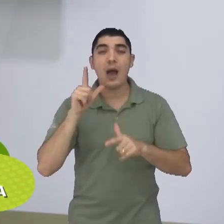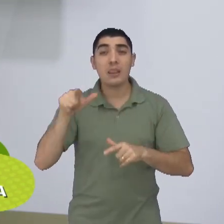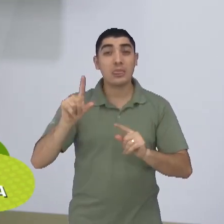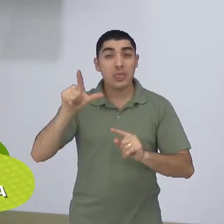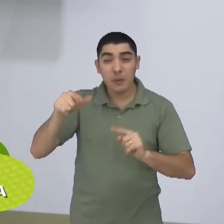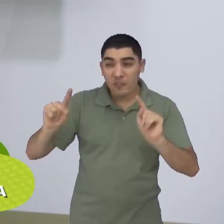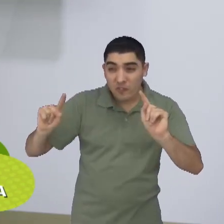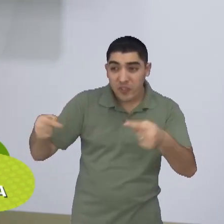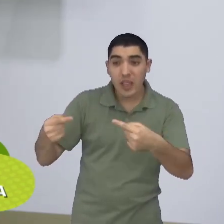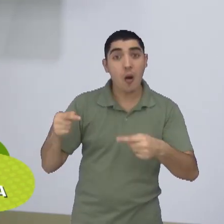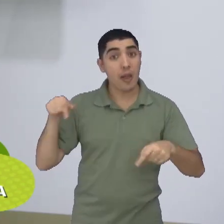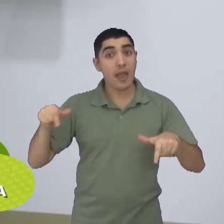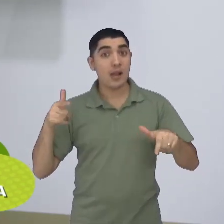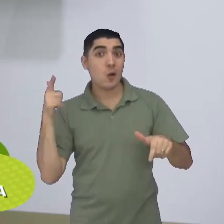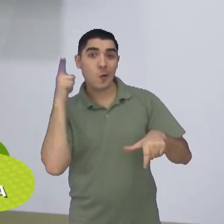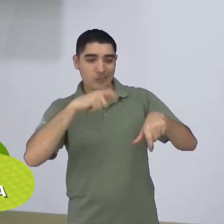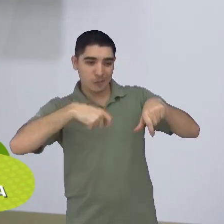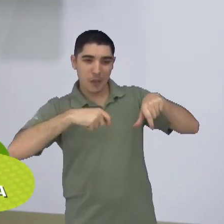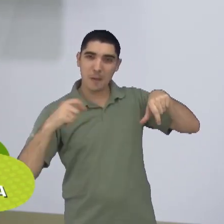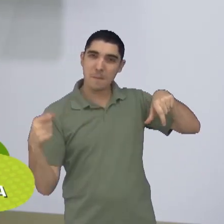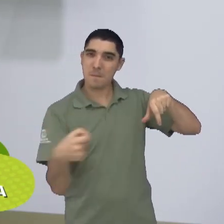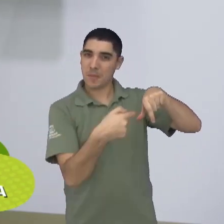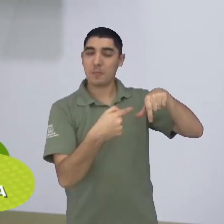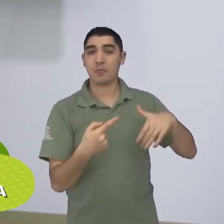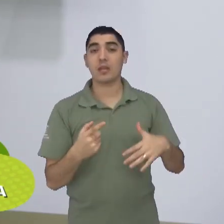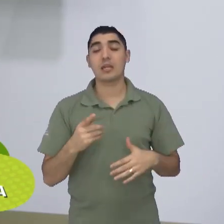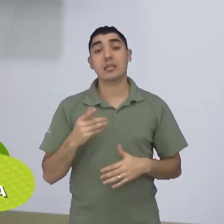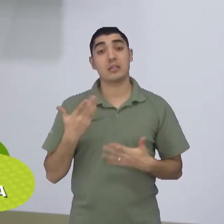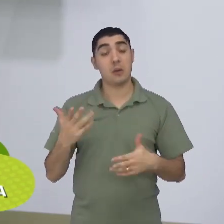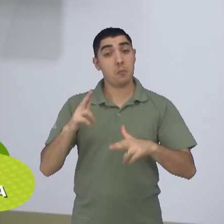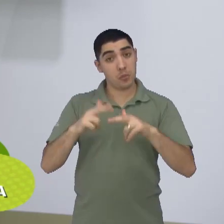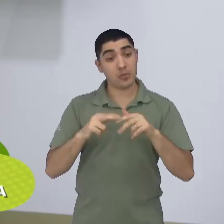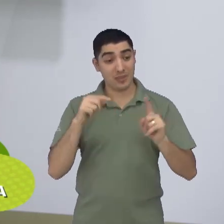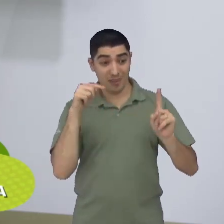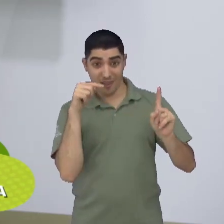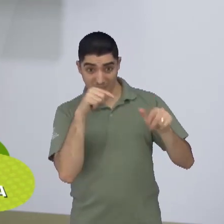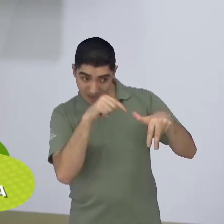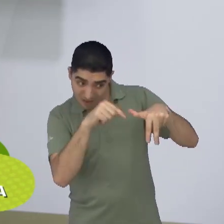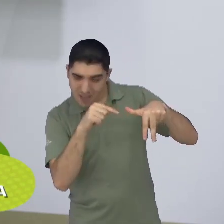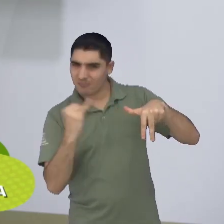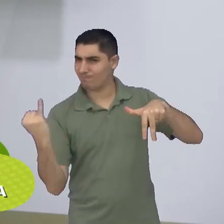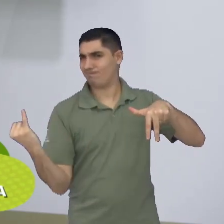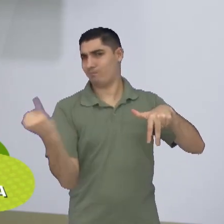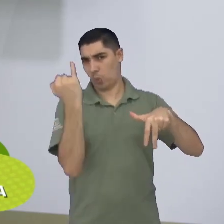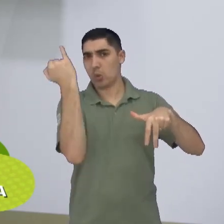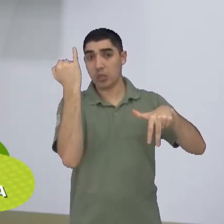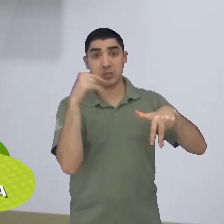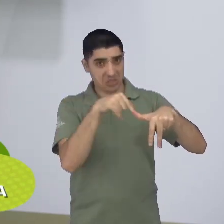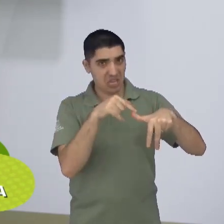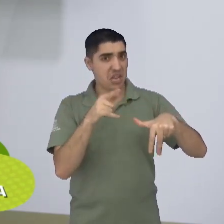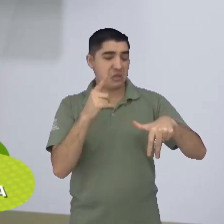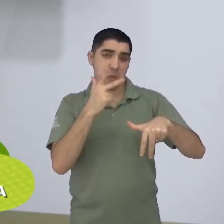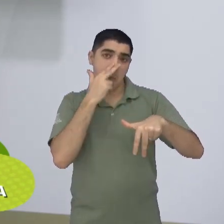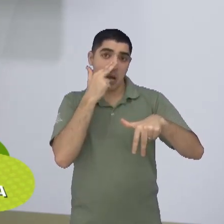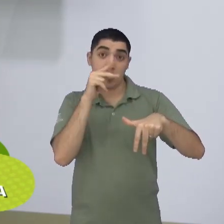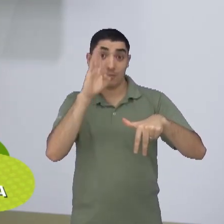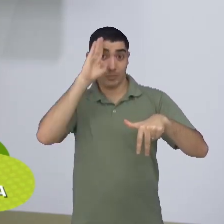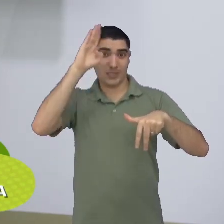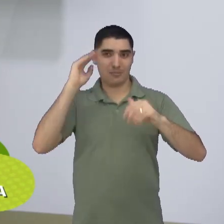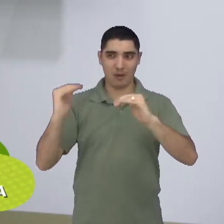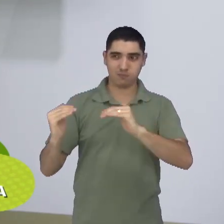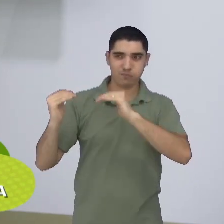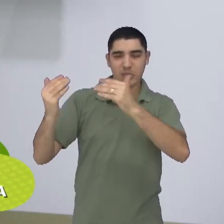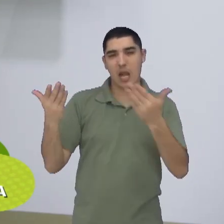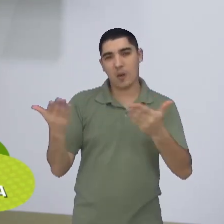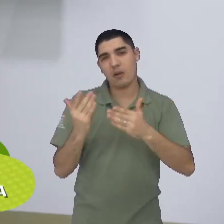jogador decisivo que permaneceu para essa Série 2 porque ele era importante para o elenco, ele ia brigar pela titularidade. Então, uma fatalidade